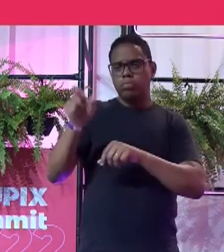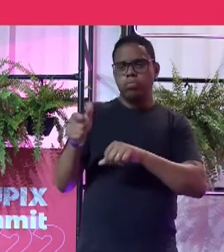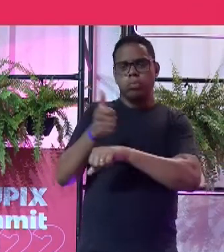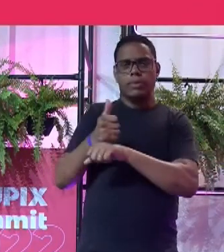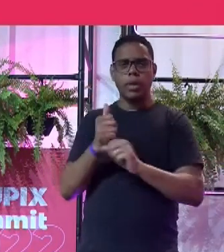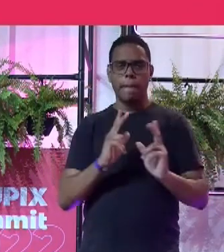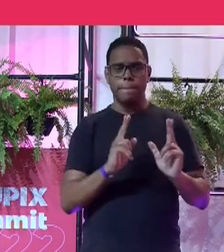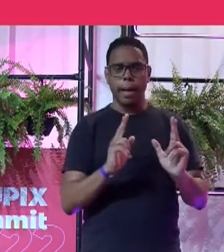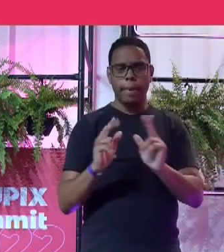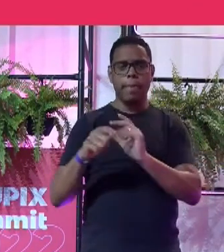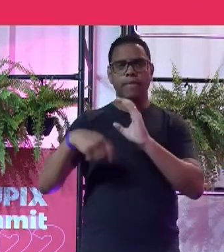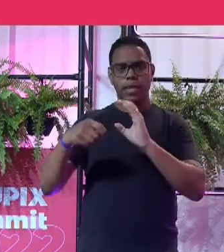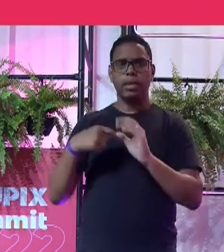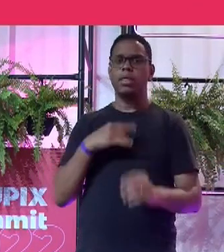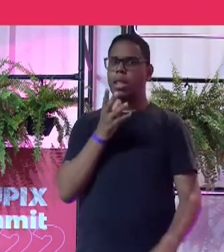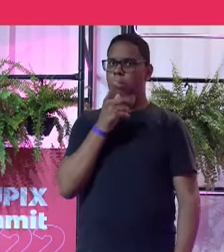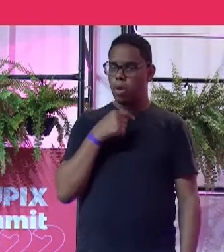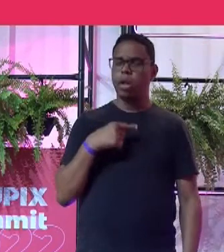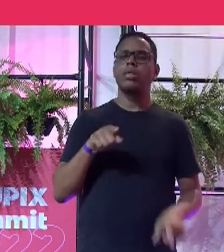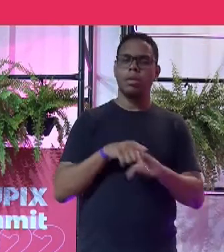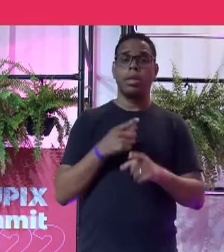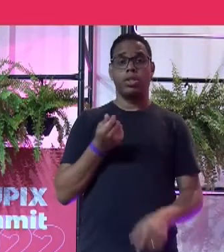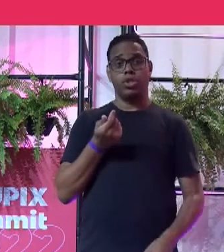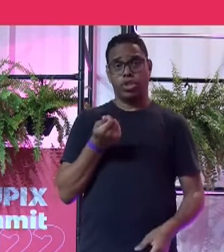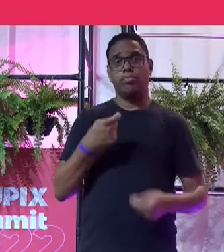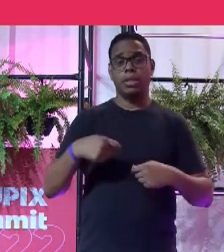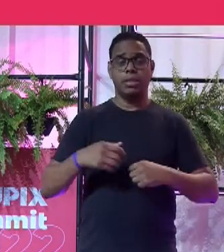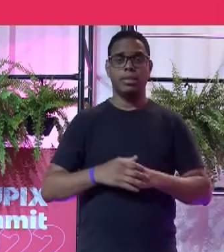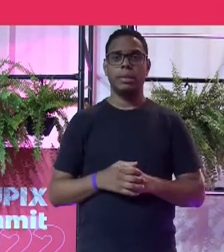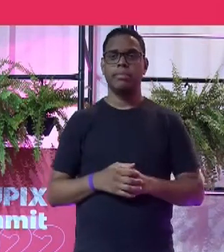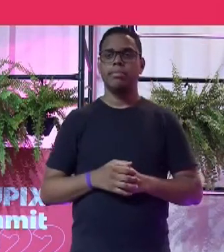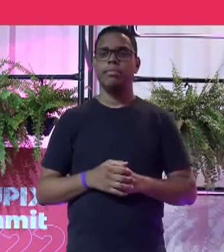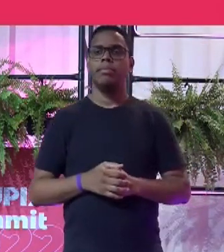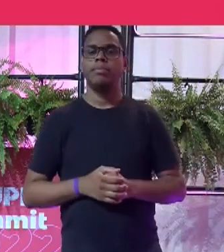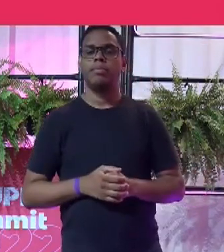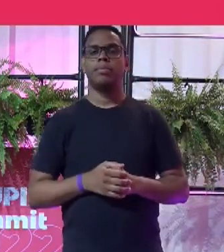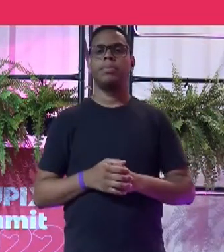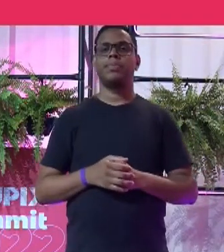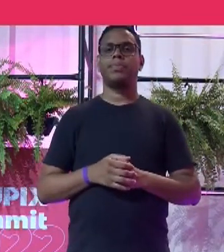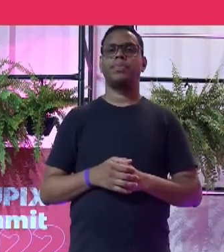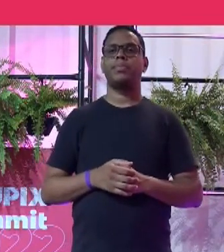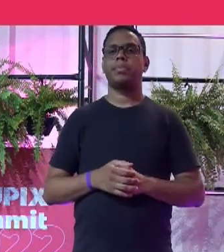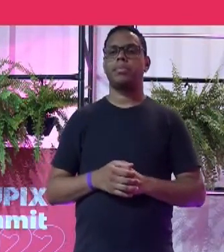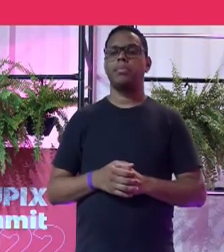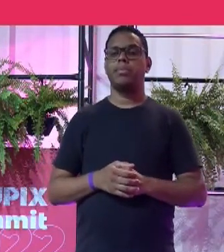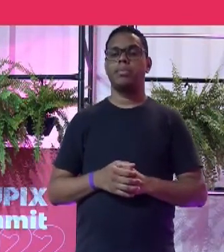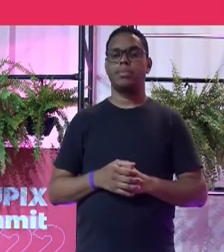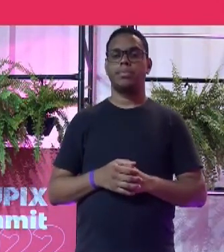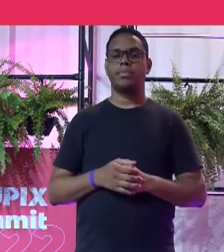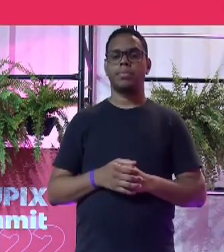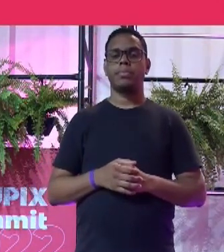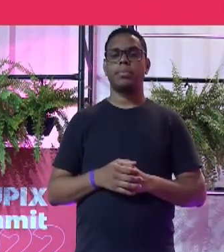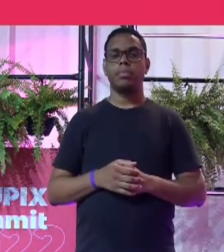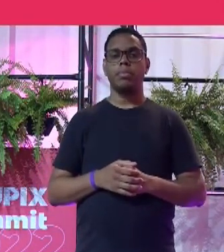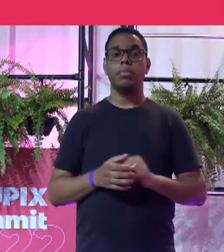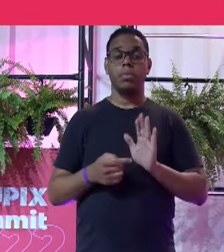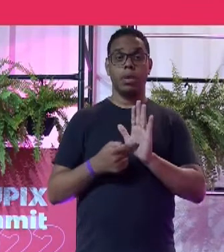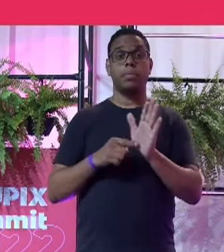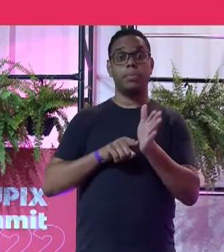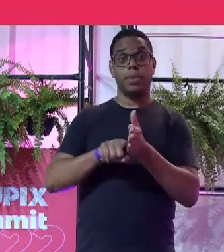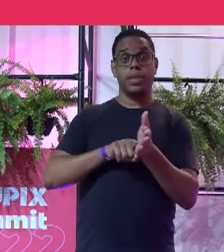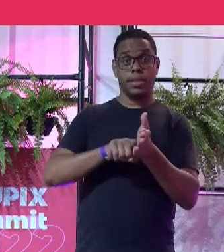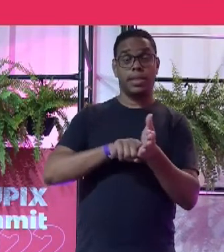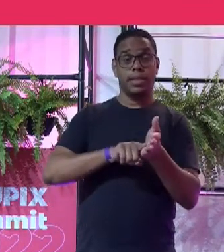leva tempo e leva dinheiro também. Deixa eu ver se é o próximo, vamos ver. É, aqui é uma pesquisa que a